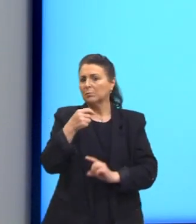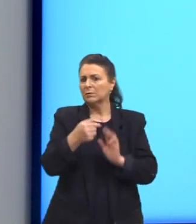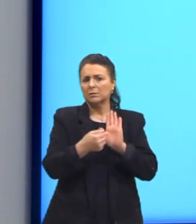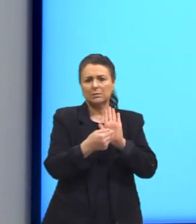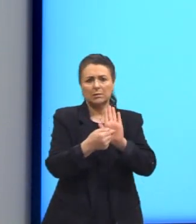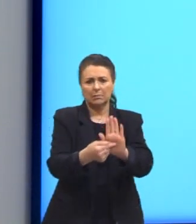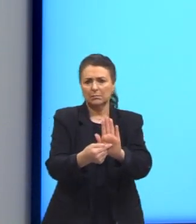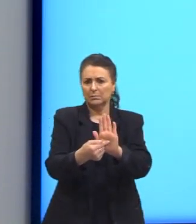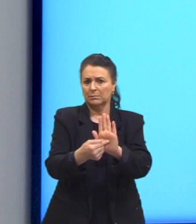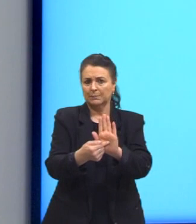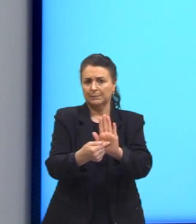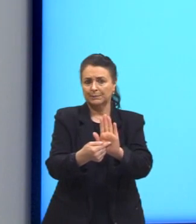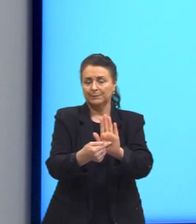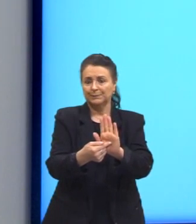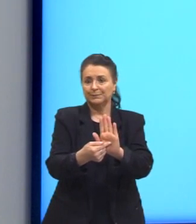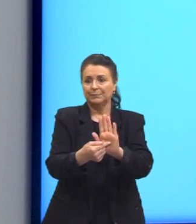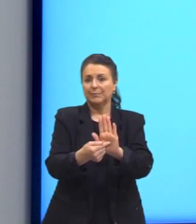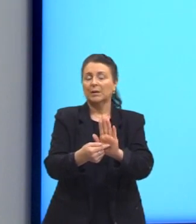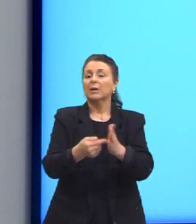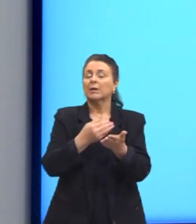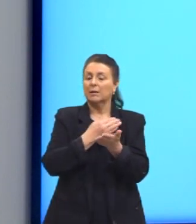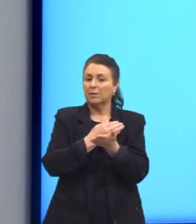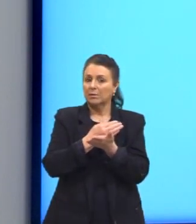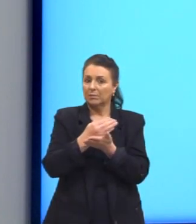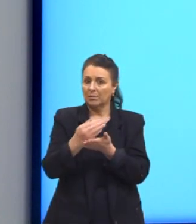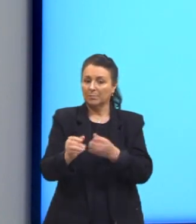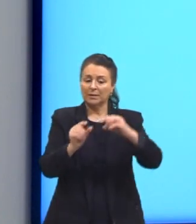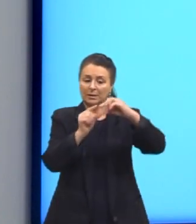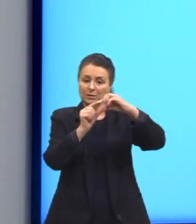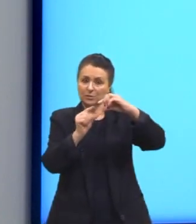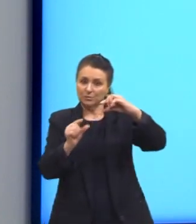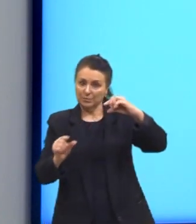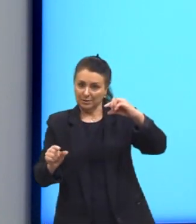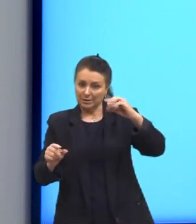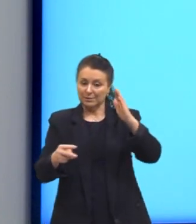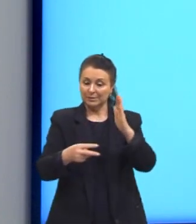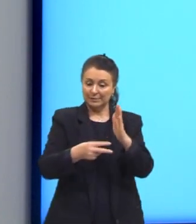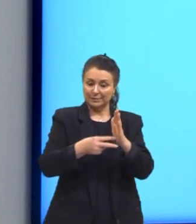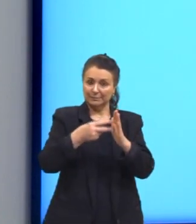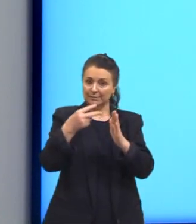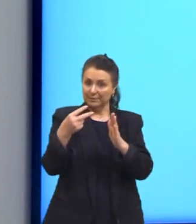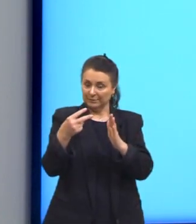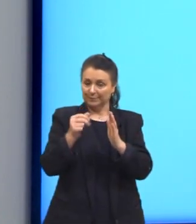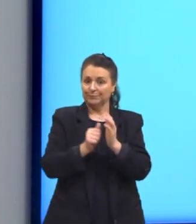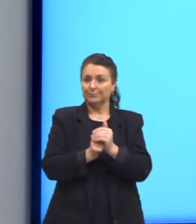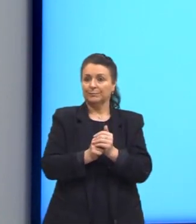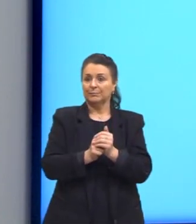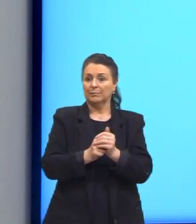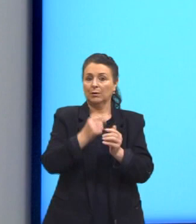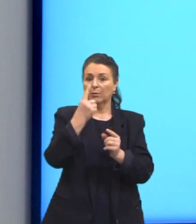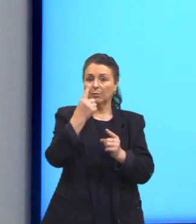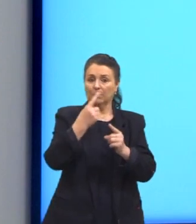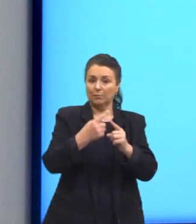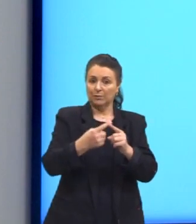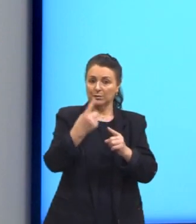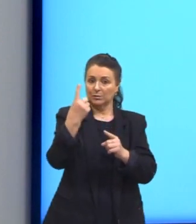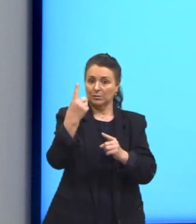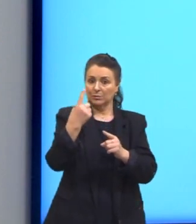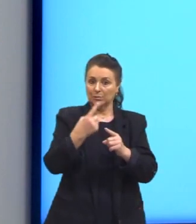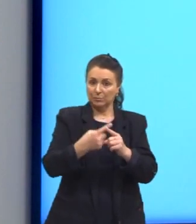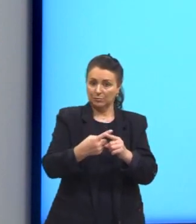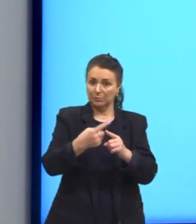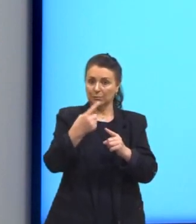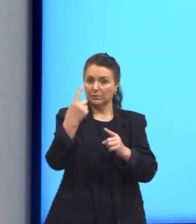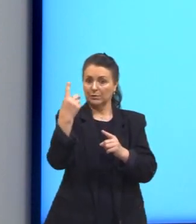né? E aí nós partimos para diagonais secundárias. Então, teríamos 1 vezes 1